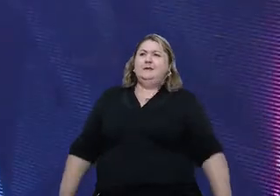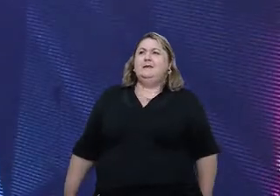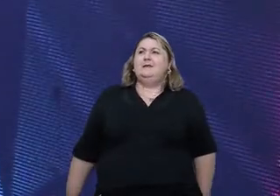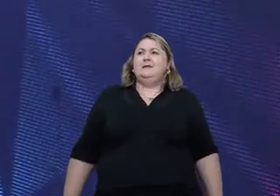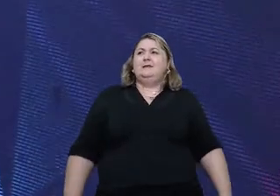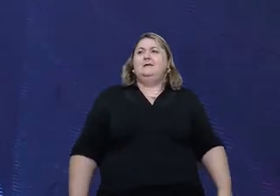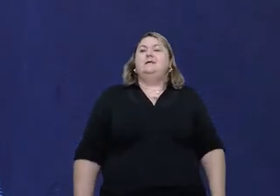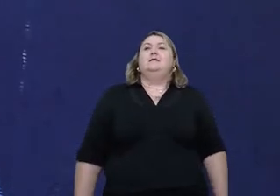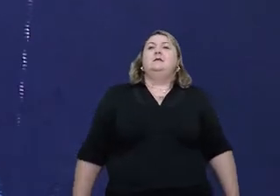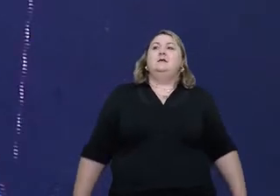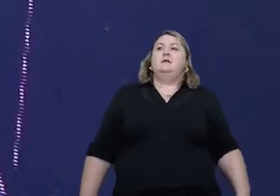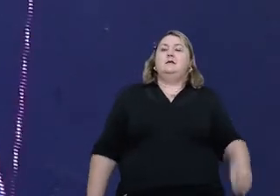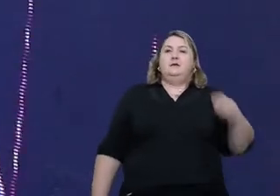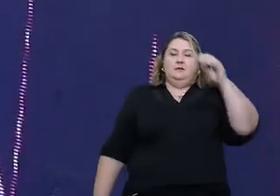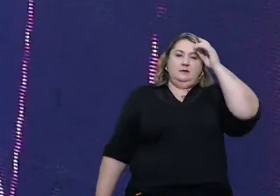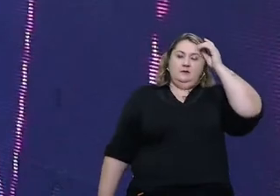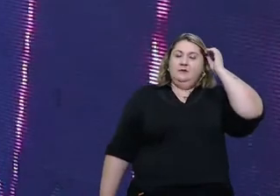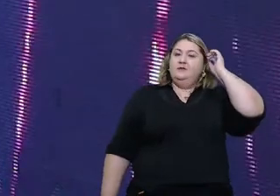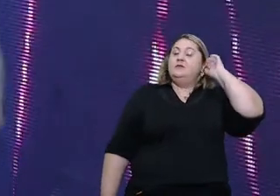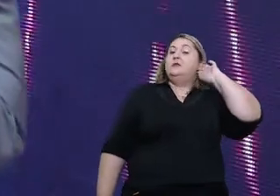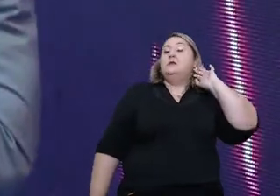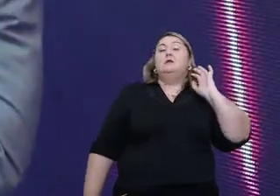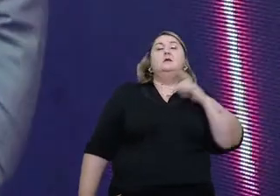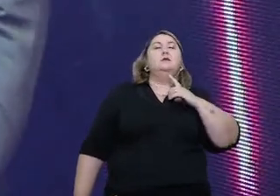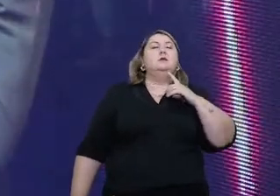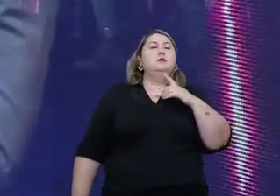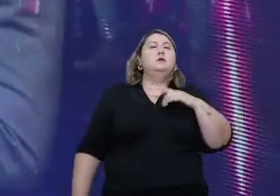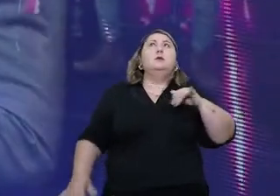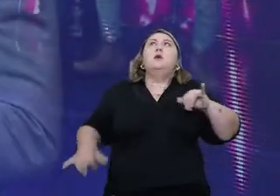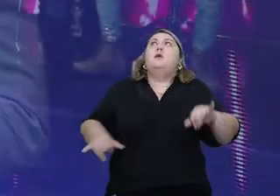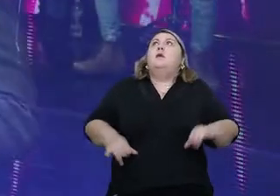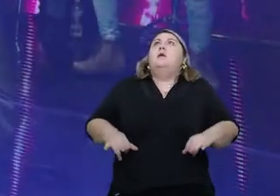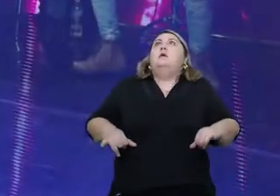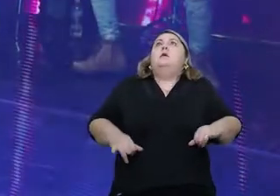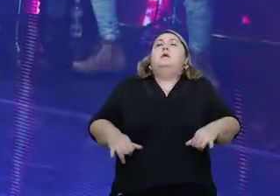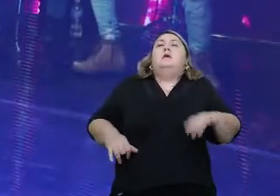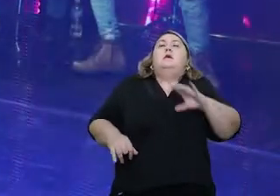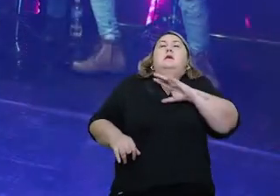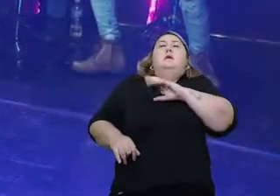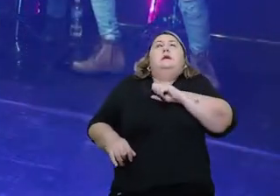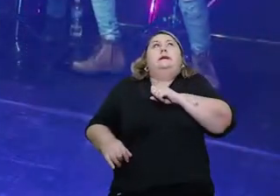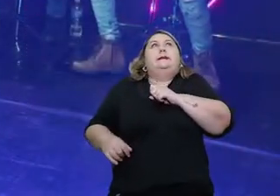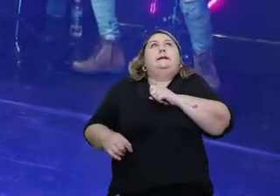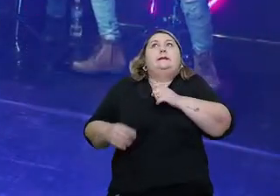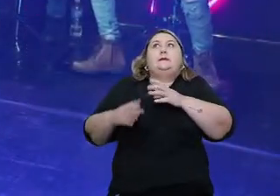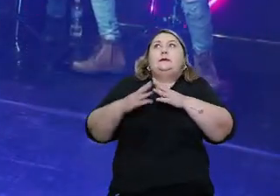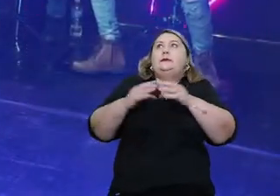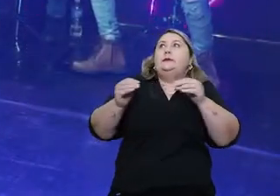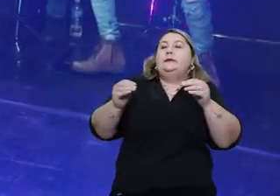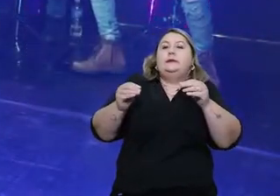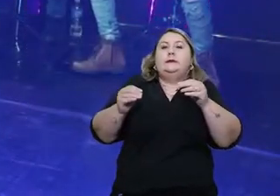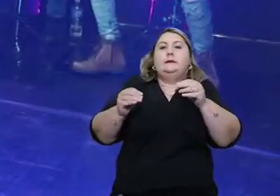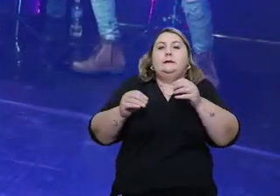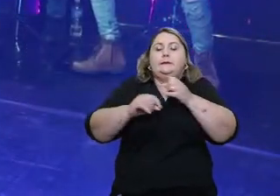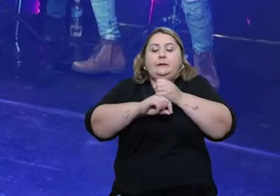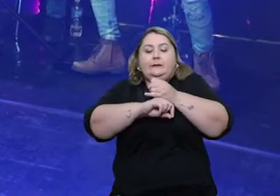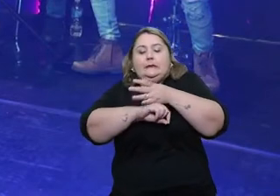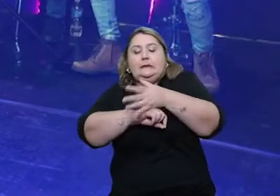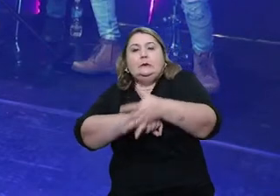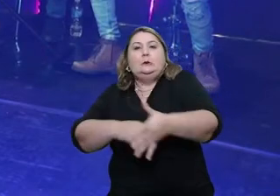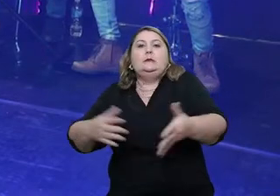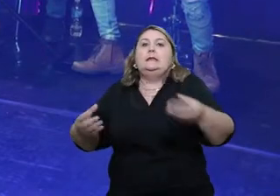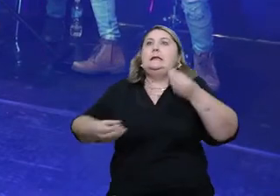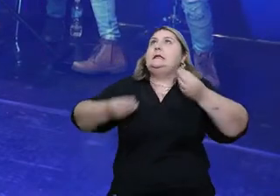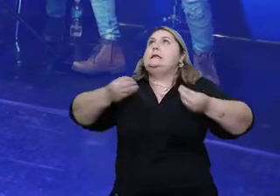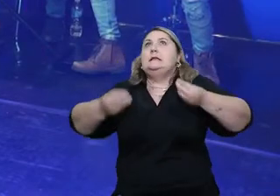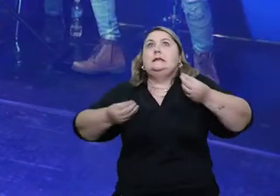que ainda tem mais um pouco de Vitor e Malu. Doente de amor, procurei remédio na vida noturna.